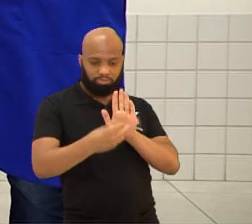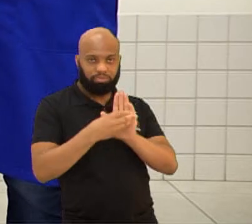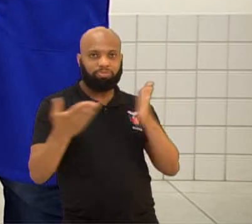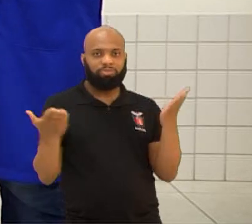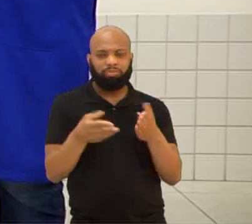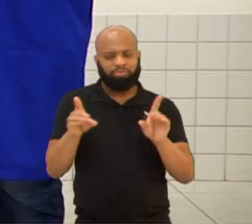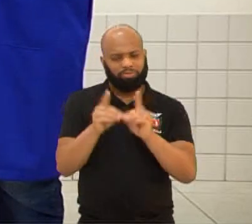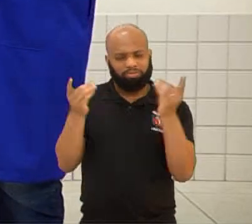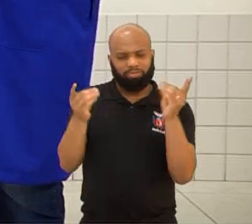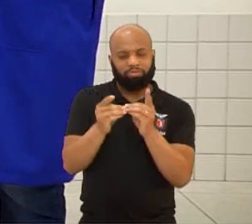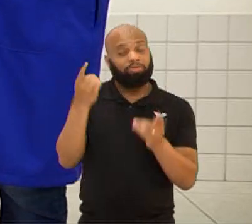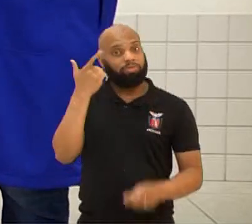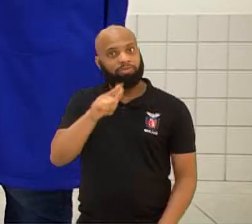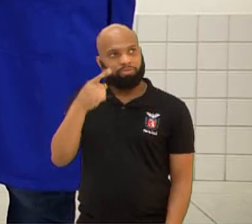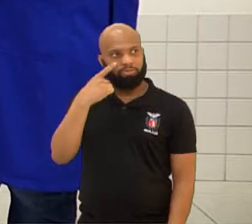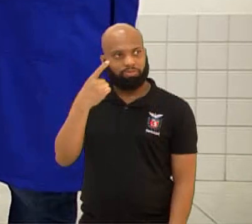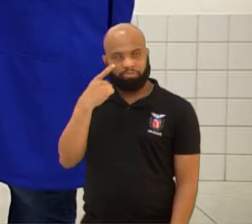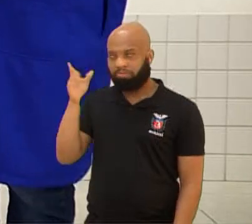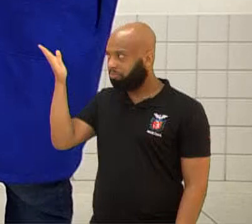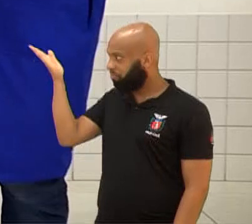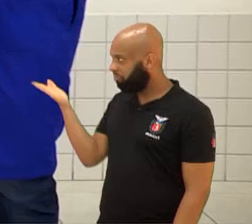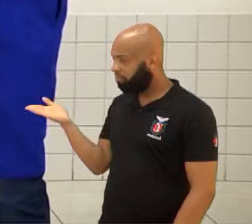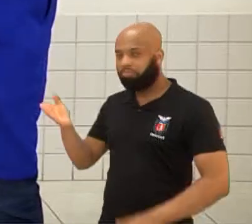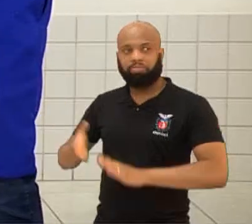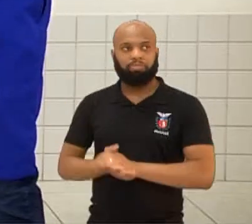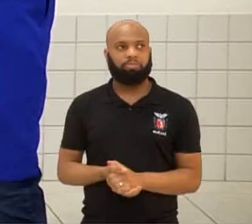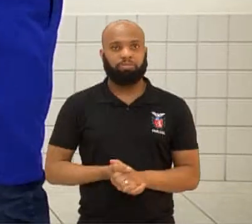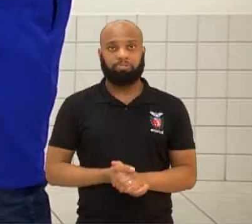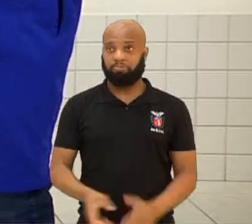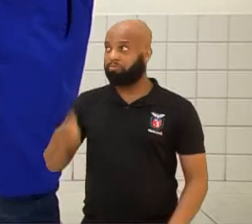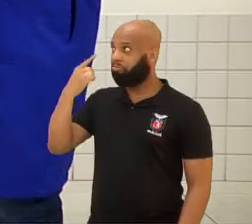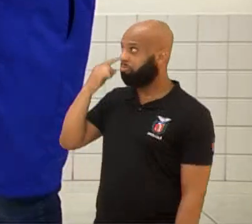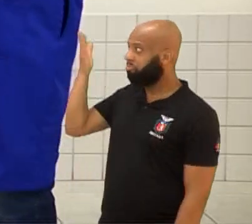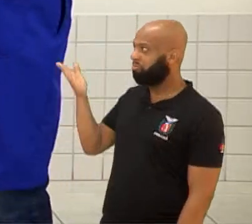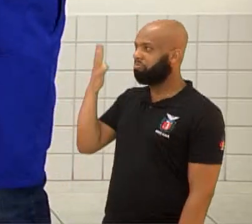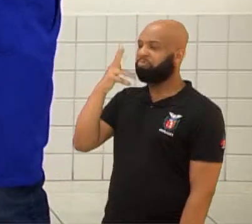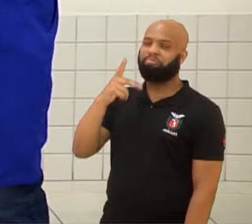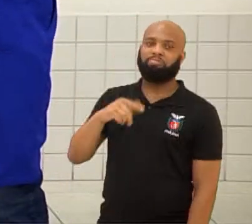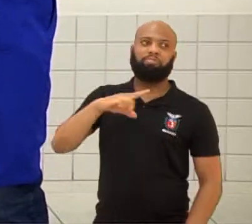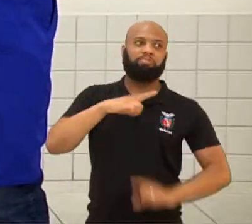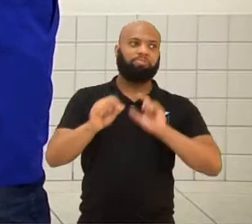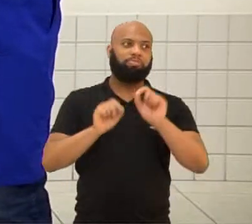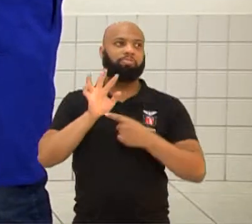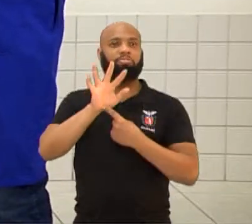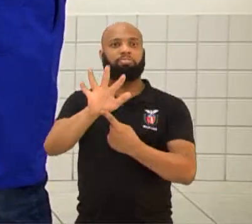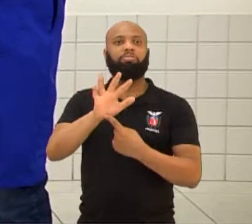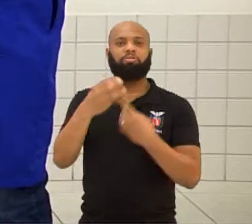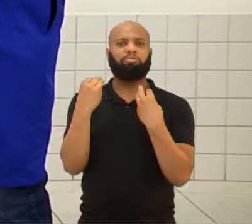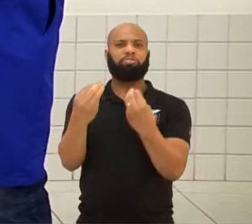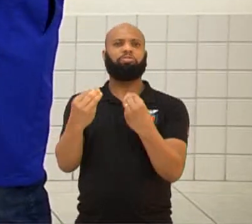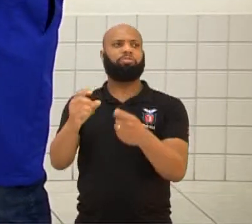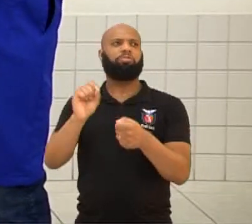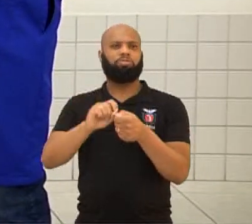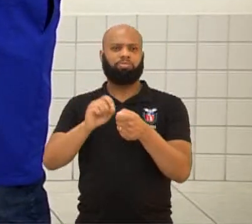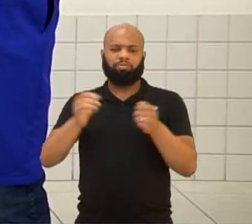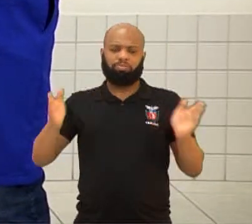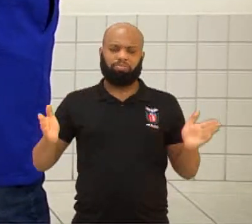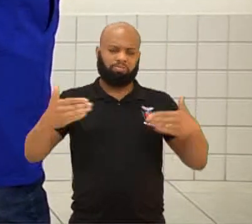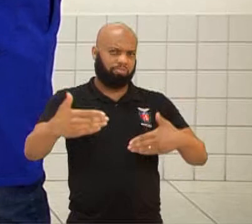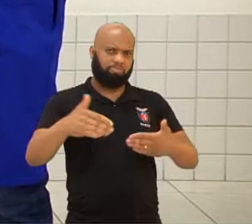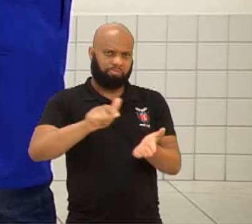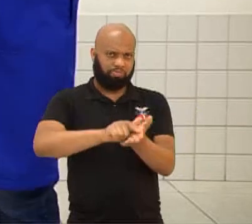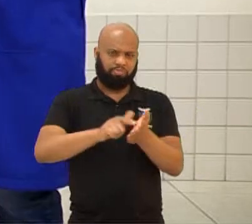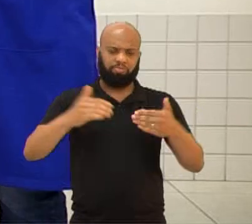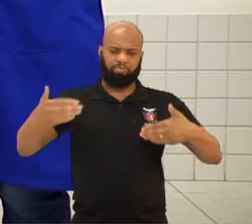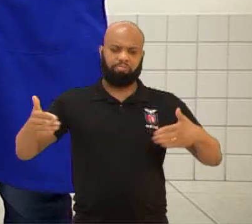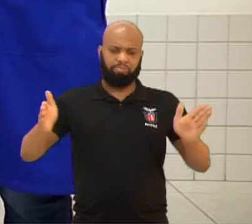bem simples de construir. Vamos observar lá? Tá? Então, olha só que lindo. Ele está mostrando aqui, como que eu fiz isso daqui? Eu peguei uma caixa de papelão,